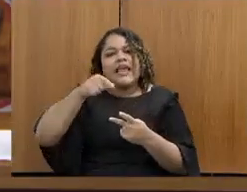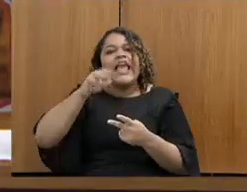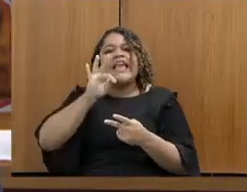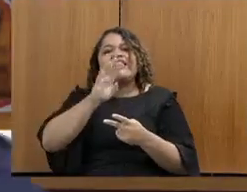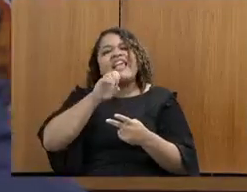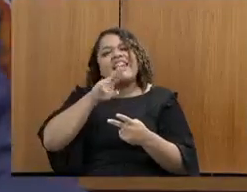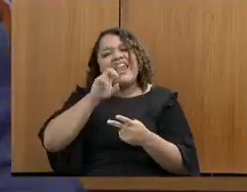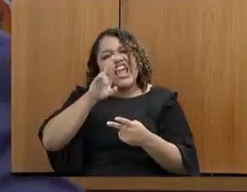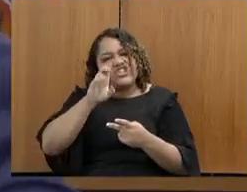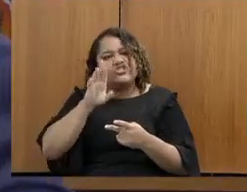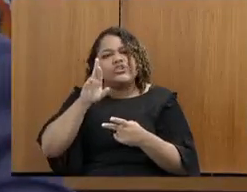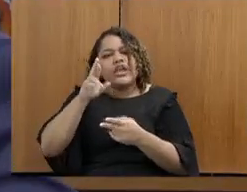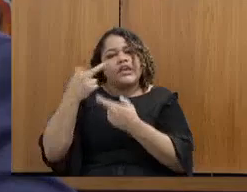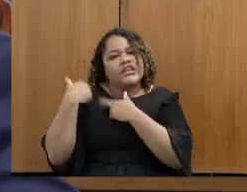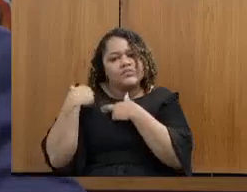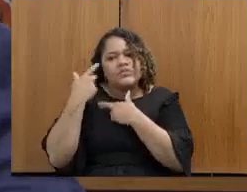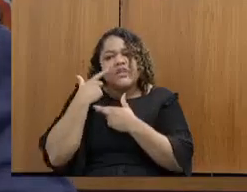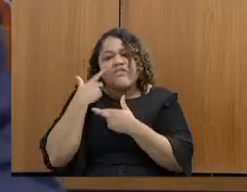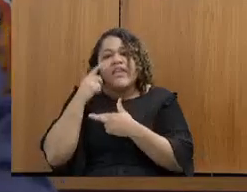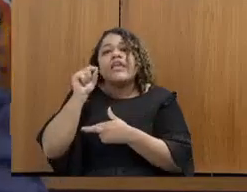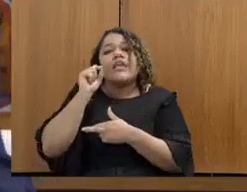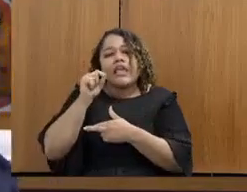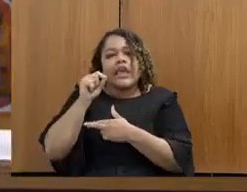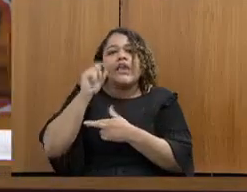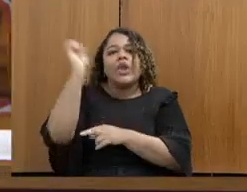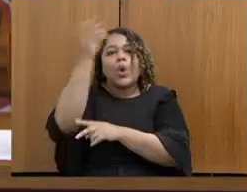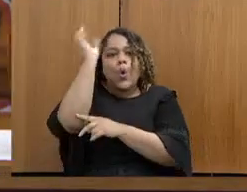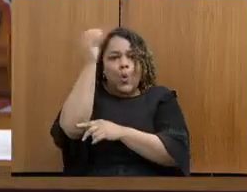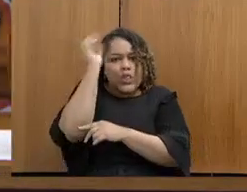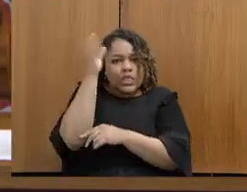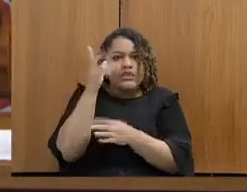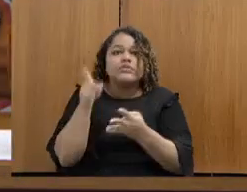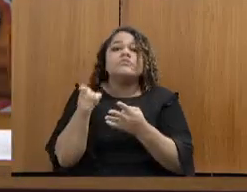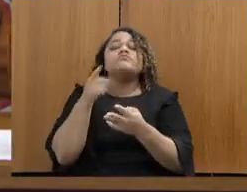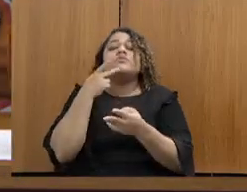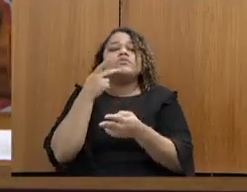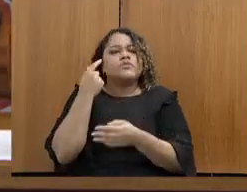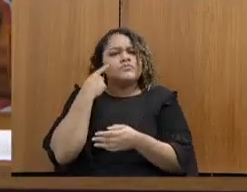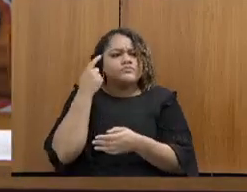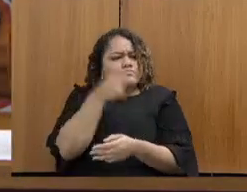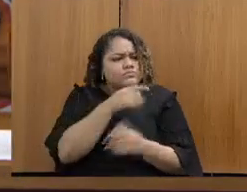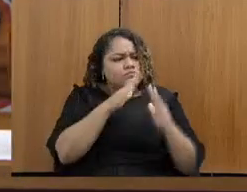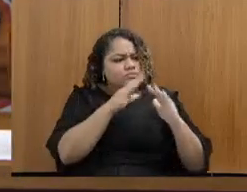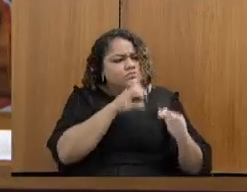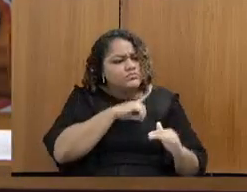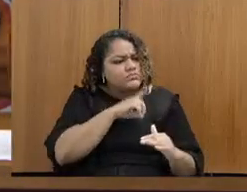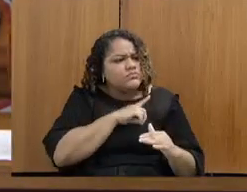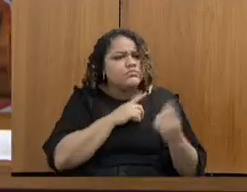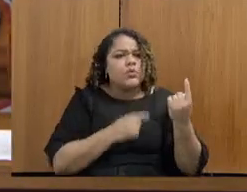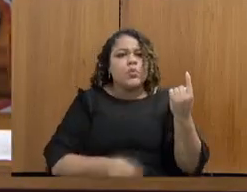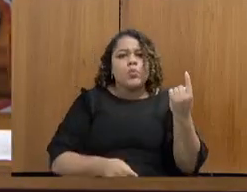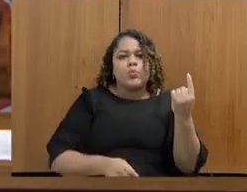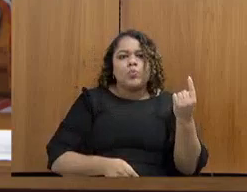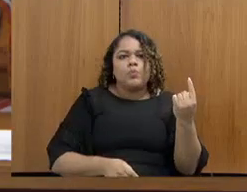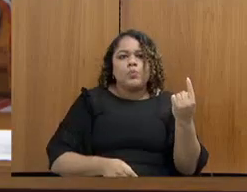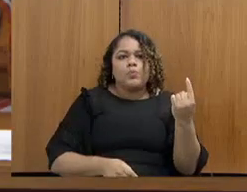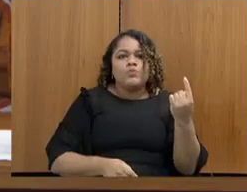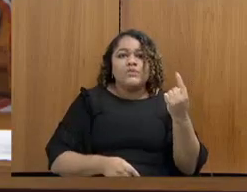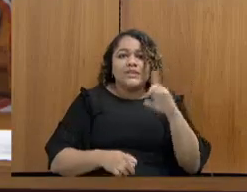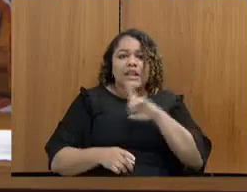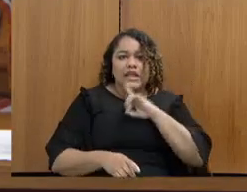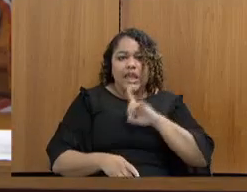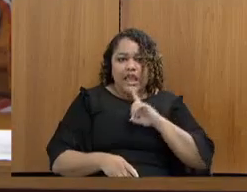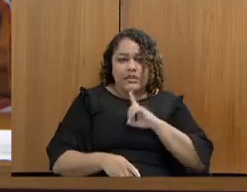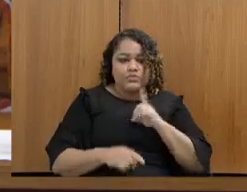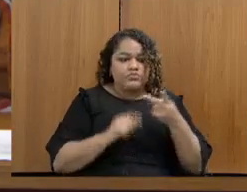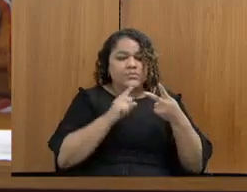vai fazer a ronda Esse é o coronel que toma conta do armamento eu fui lá na Delegacia da Polícia Civil é um delegado três escrivões que um tá aposentado e